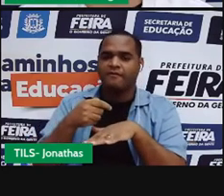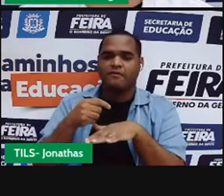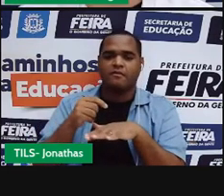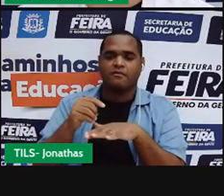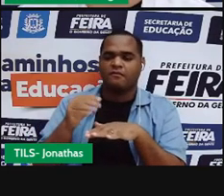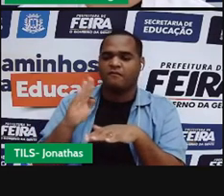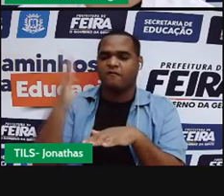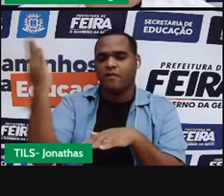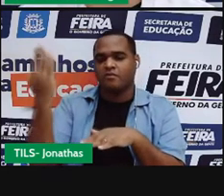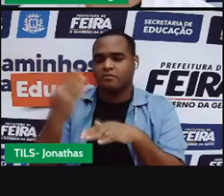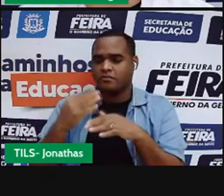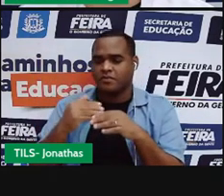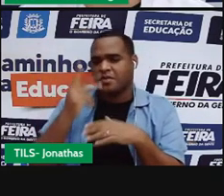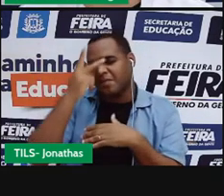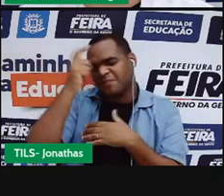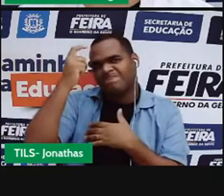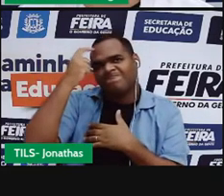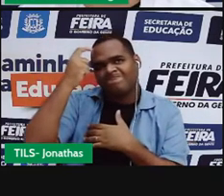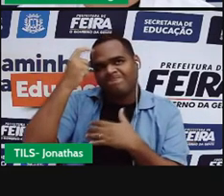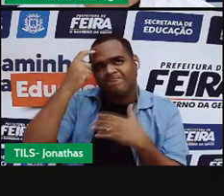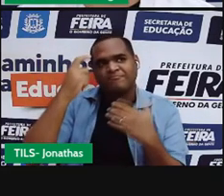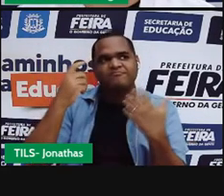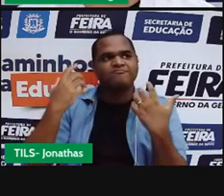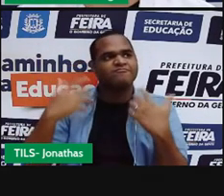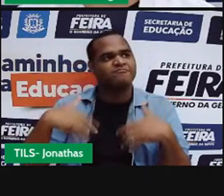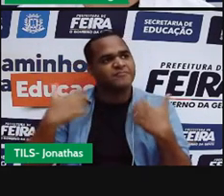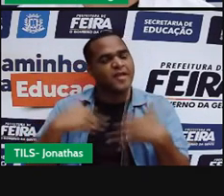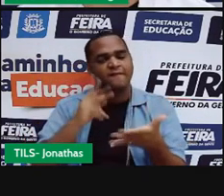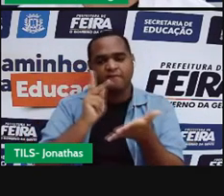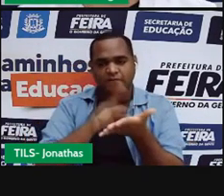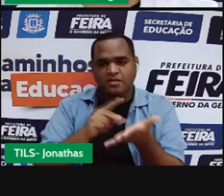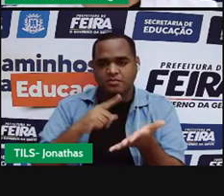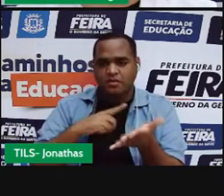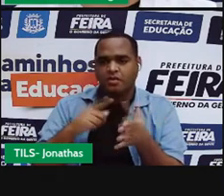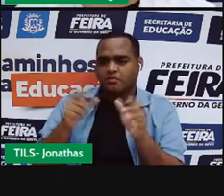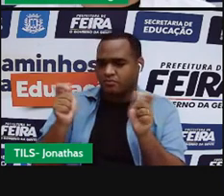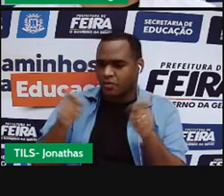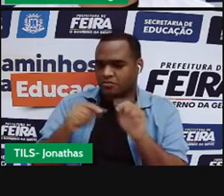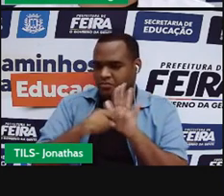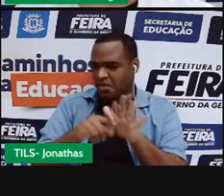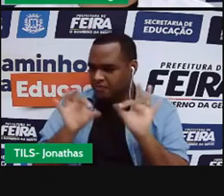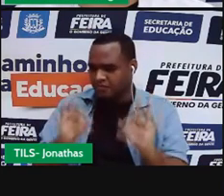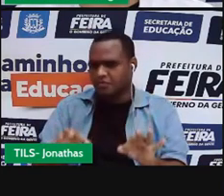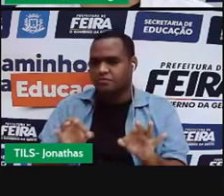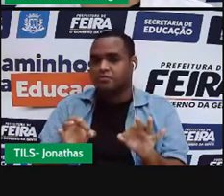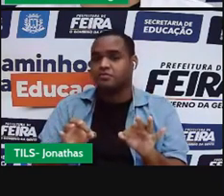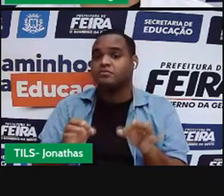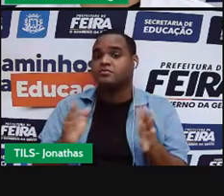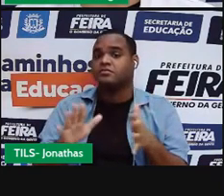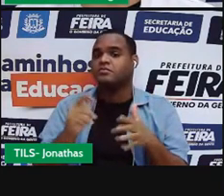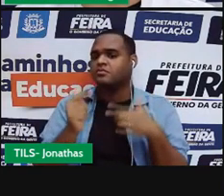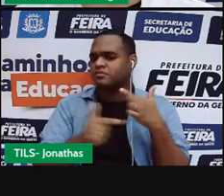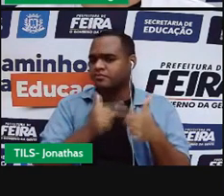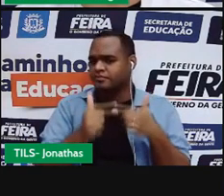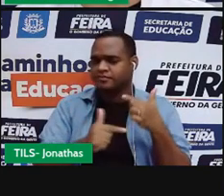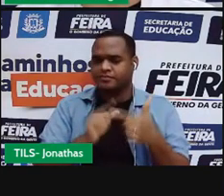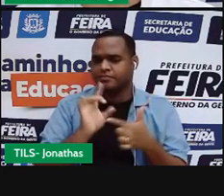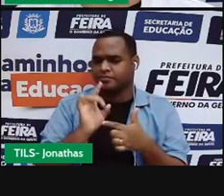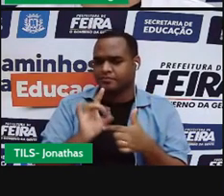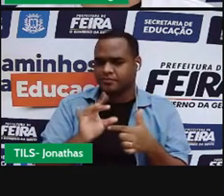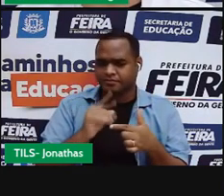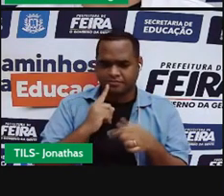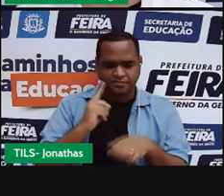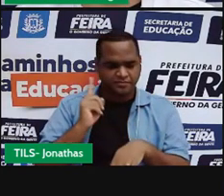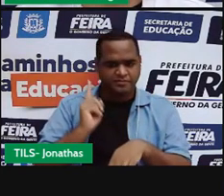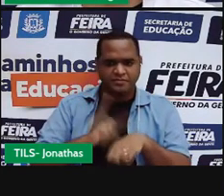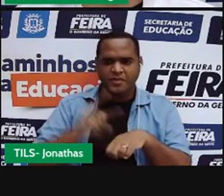que com a pulga atrás da orelha. Ah, será que essa vacina é mesmo eficiente? Mas, gente, esse trabalho, ele não foi feito assim de uma hora